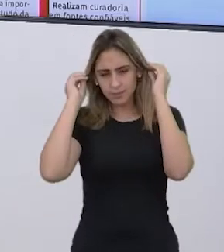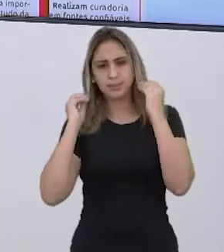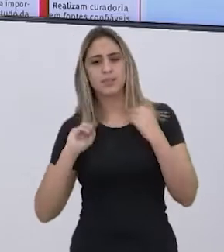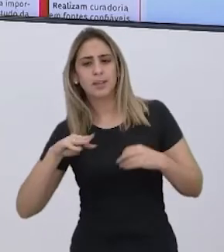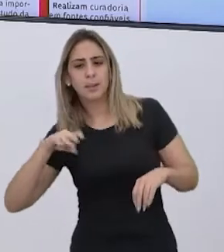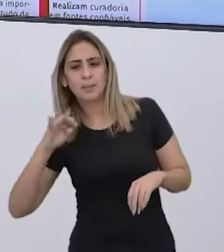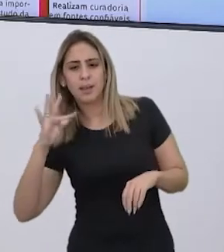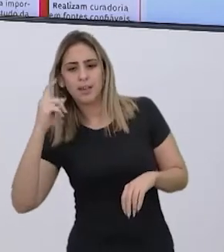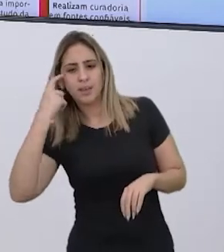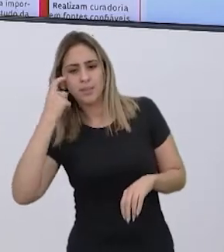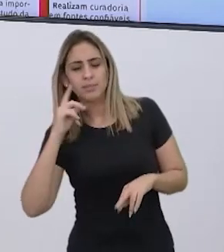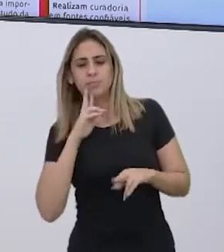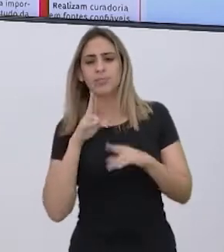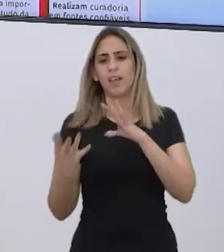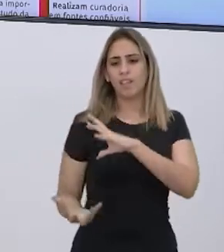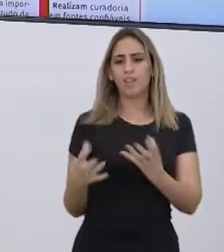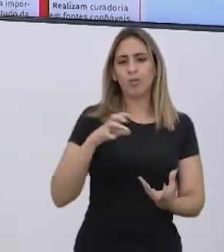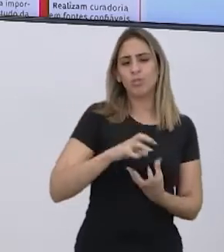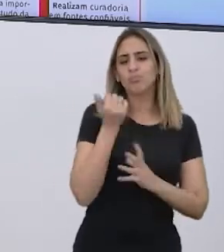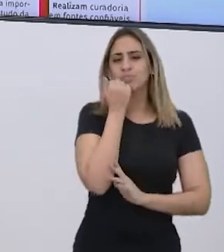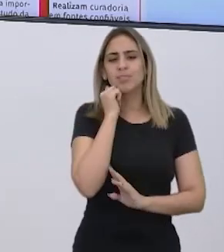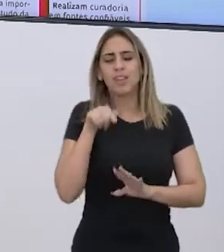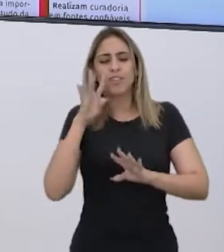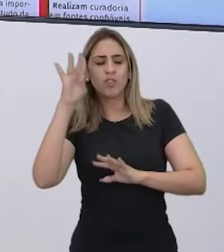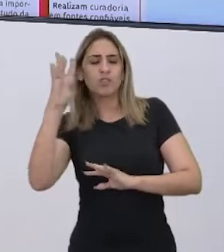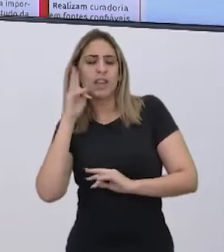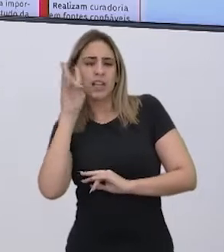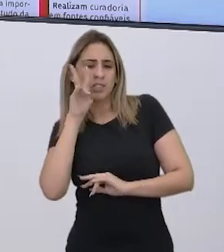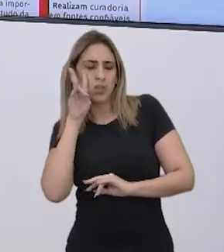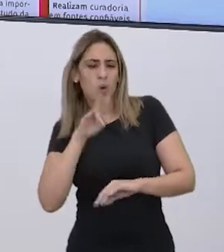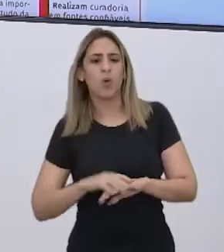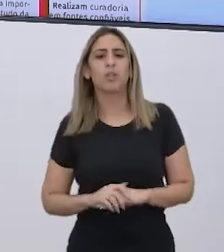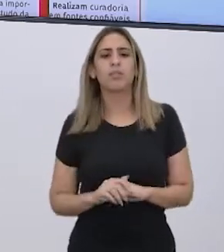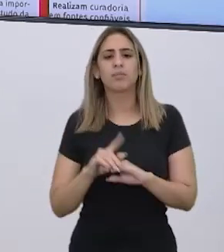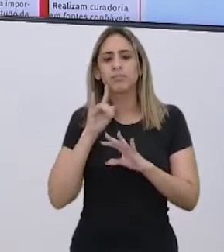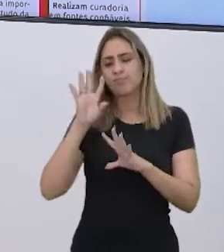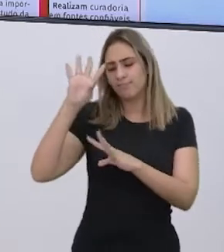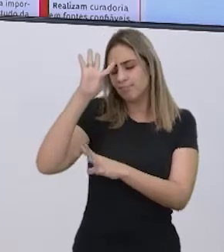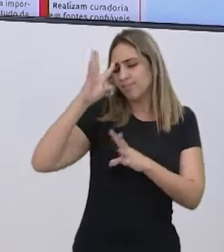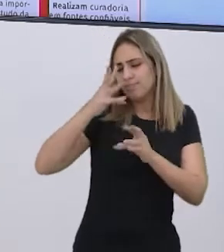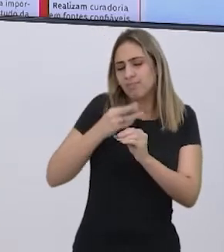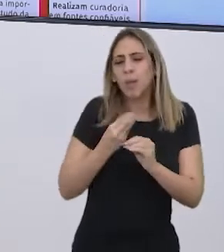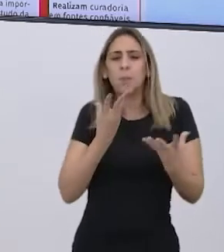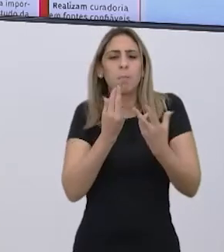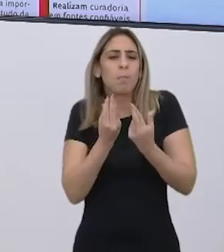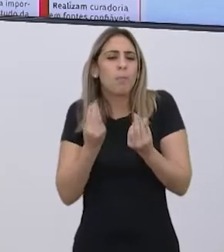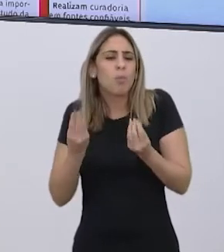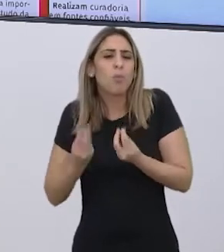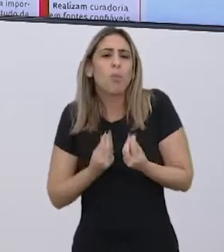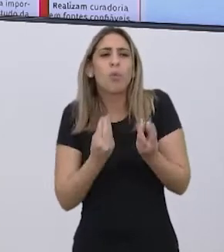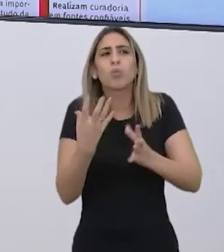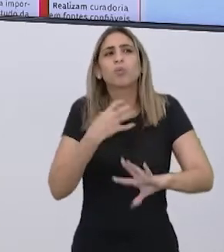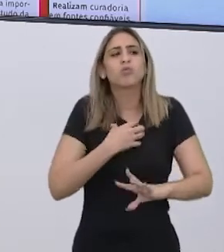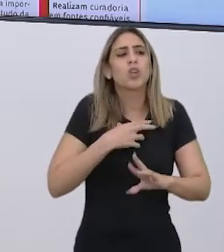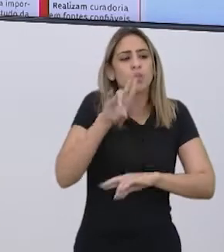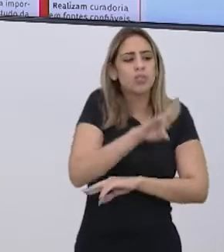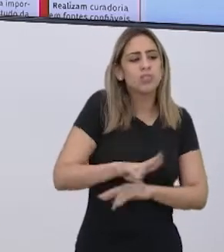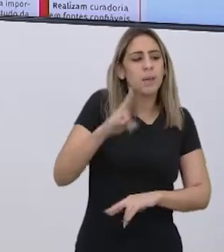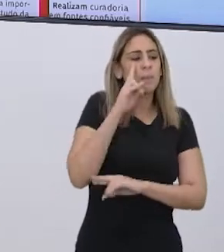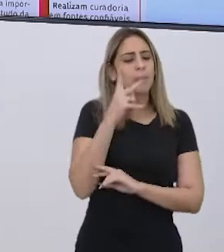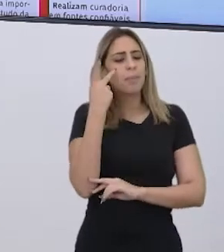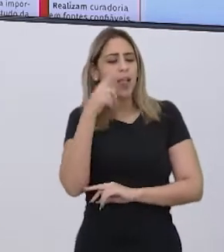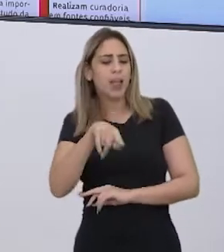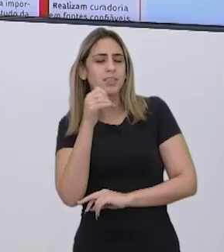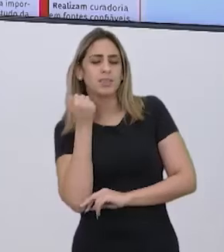estava contextualizando a revolução científica na filosofia e na história, né? Compreendendo aí múltiplos métodos utilizados pela